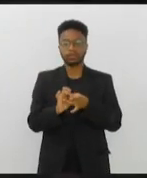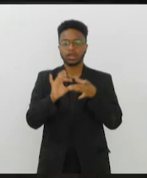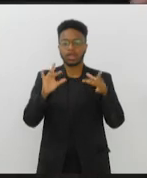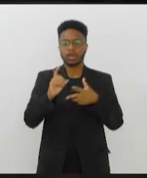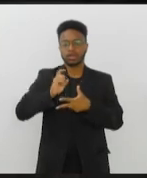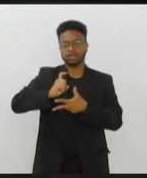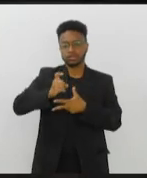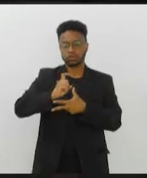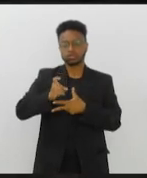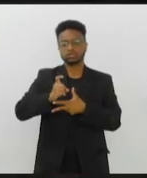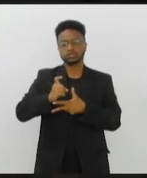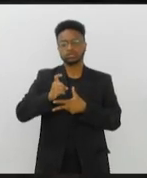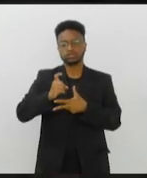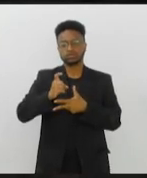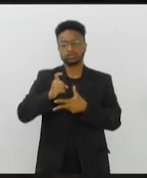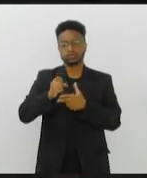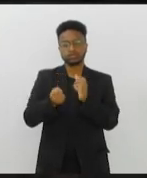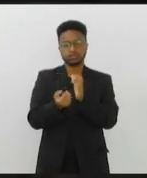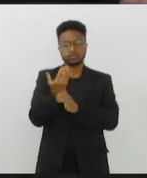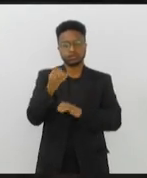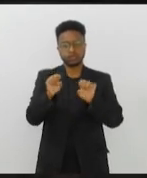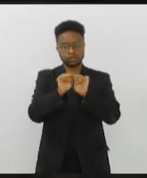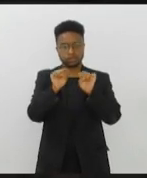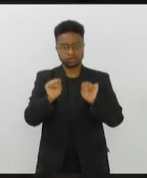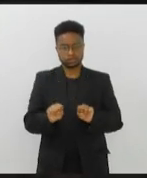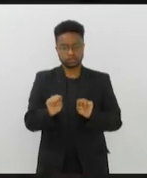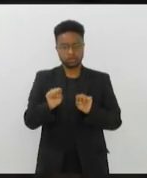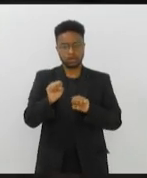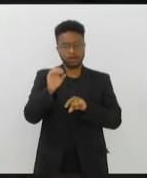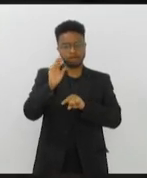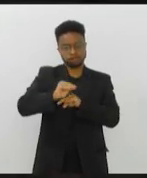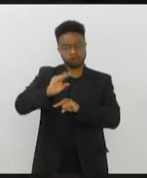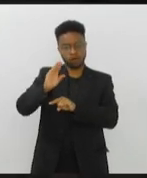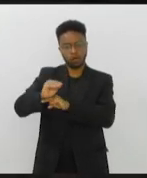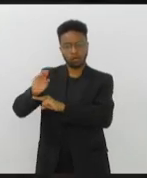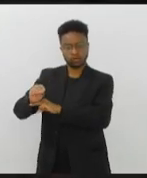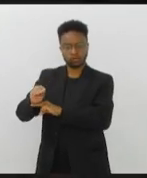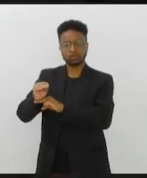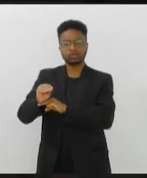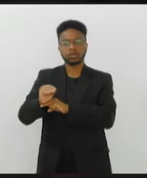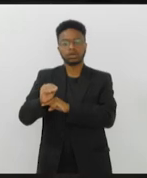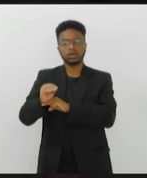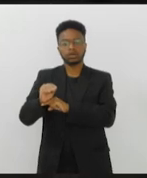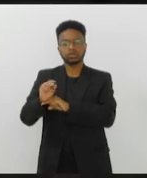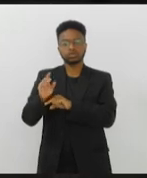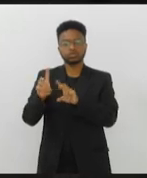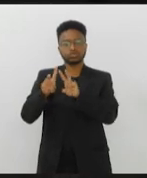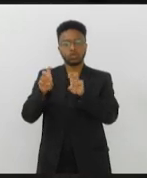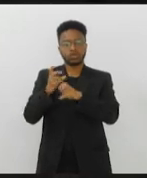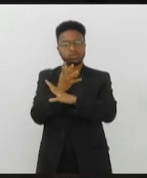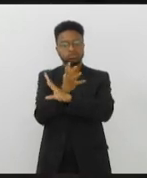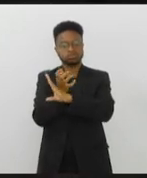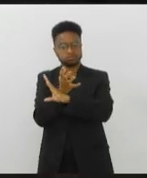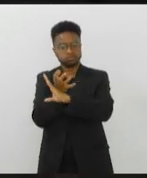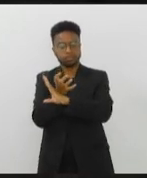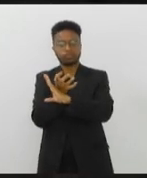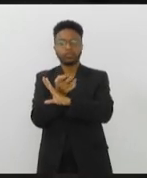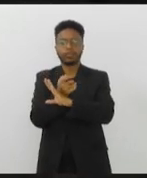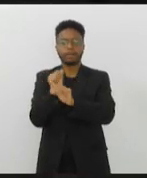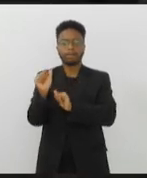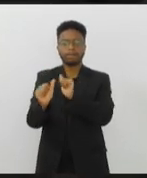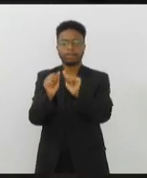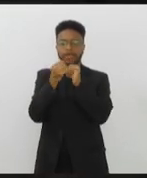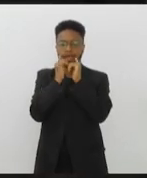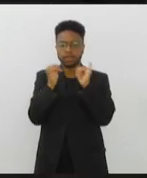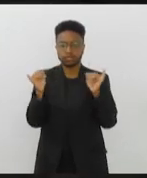Executivo a instalar sistemas fotovoltaicos de geração de energia solar e em energia elétrica